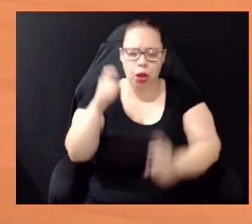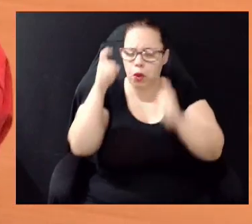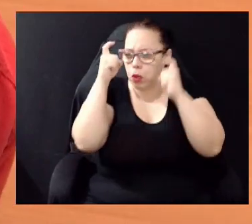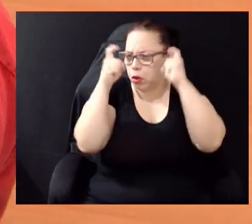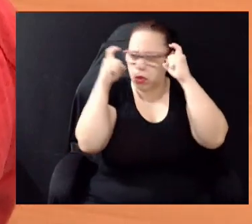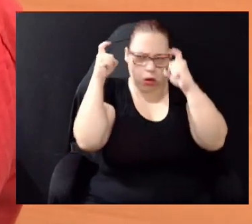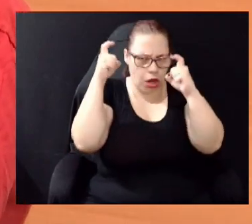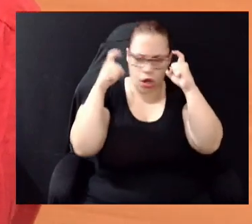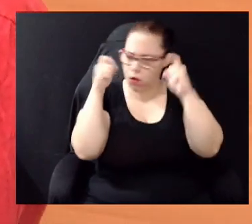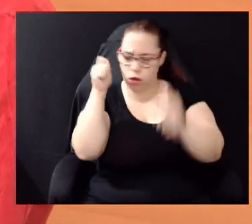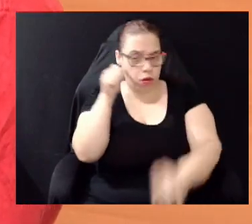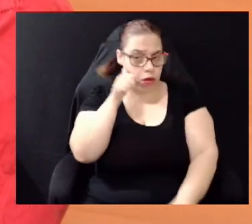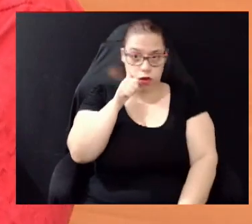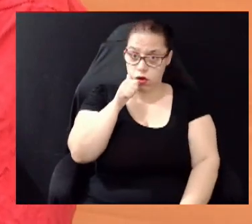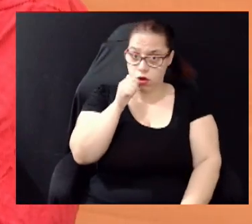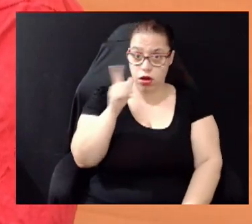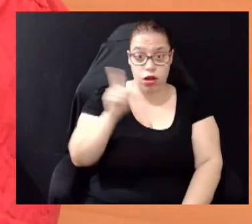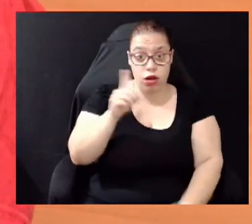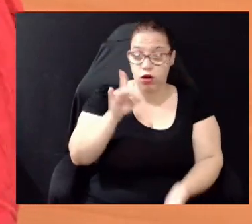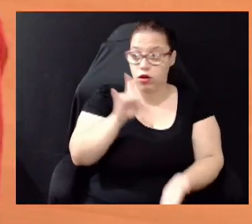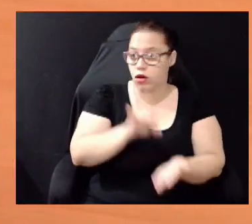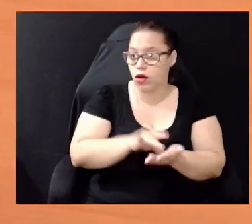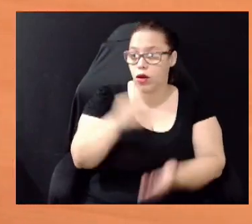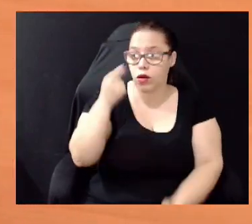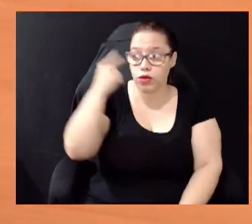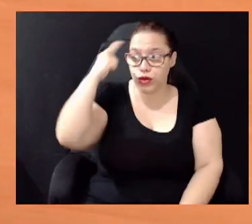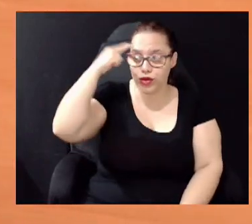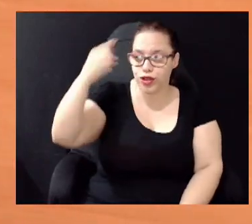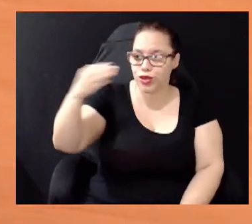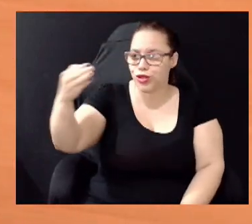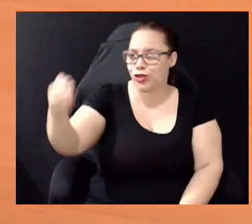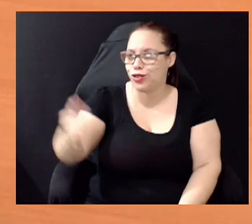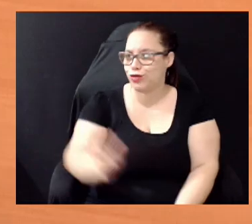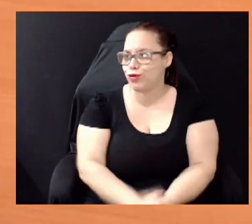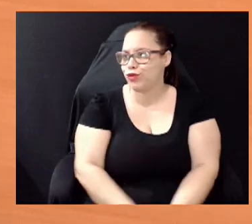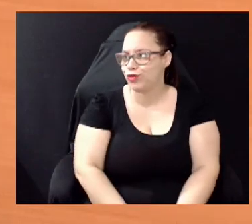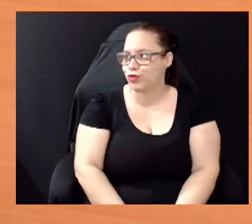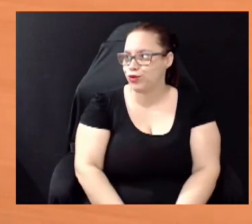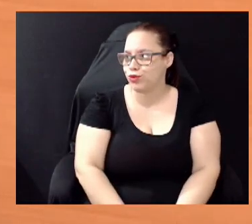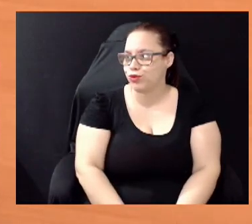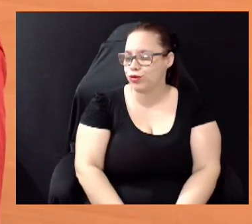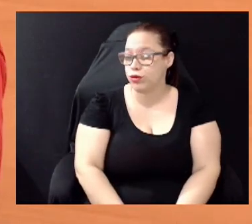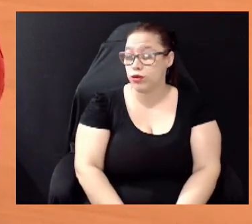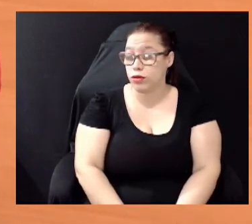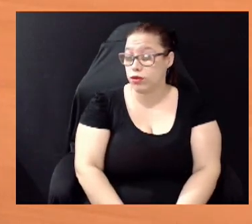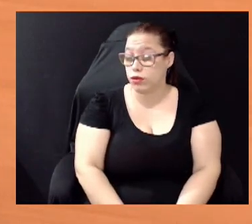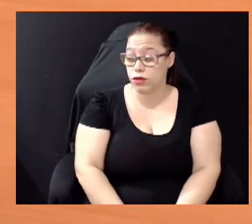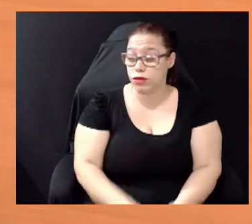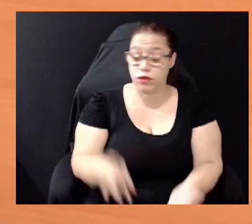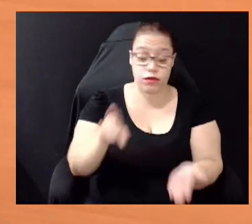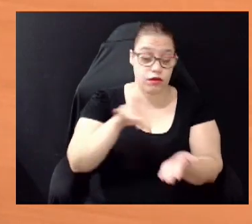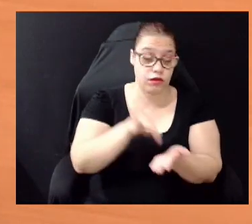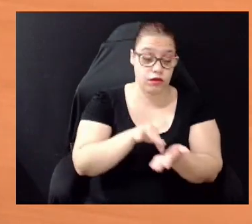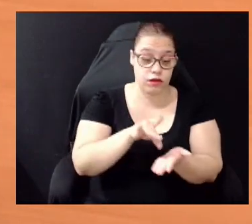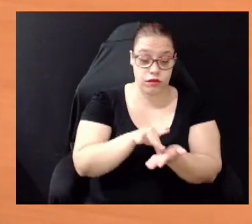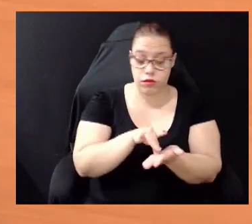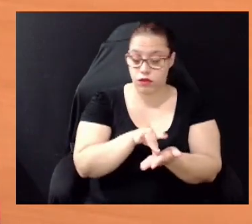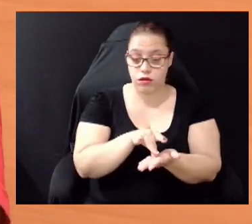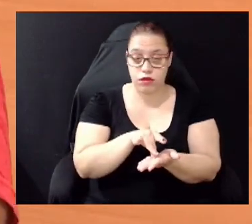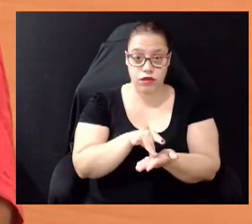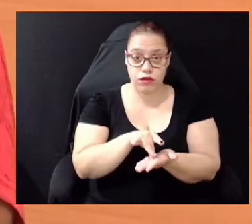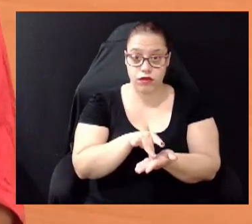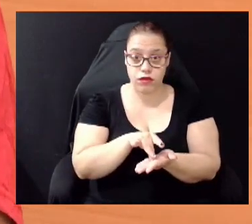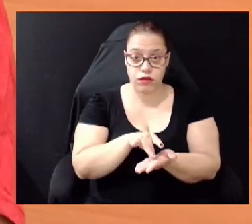mulheres, e não é a realidade que a gente vê no dia a dia. Então, a realidade é que ele não colocou, né, não